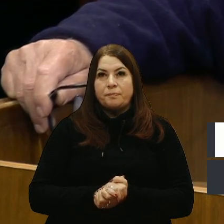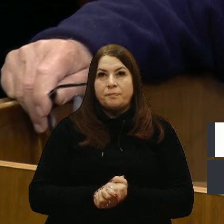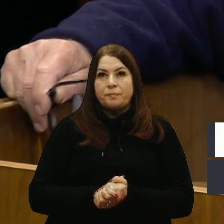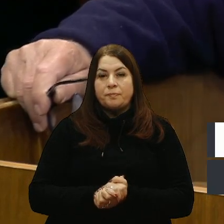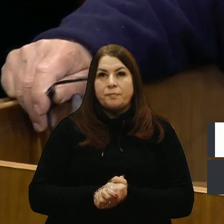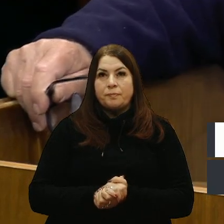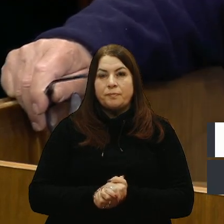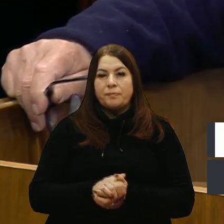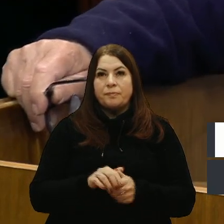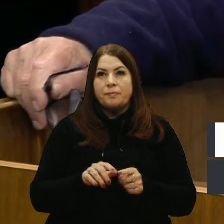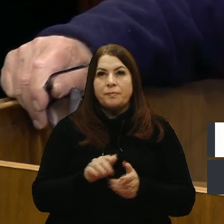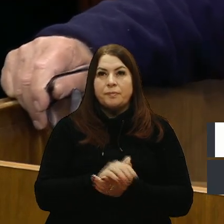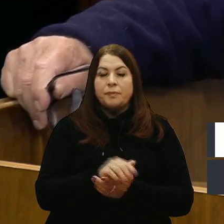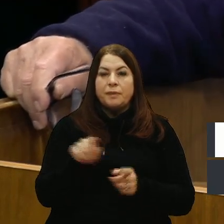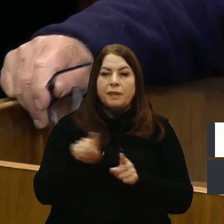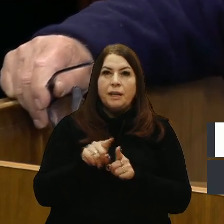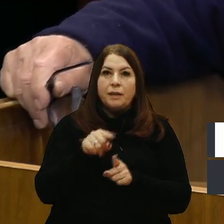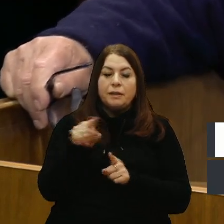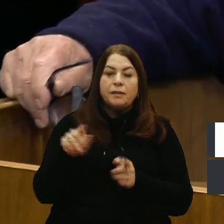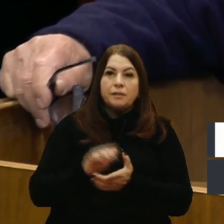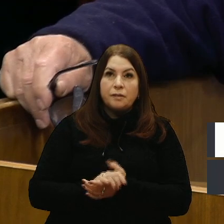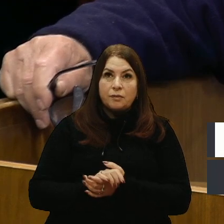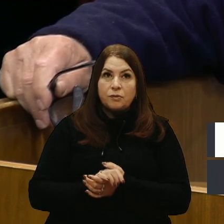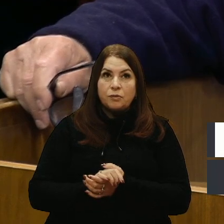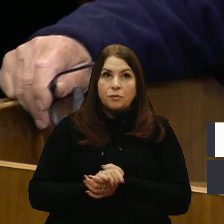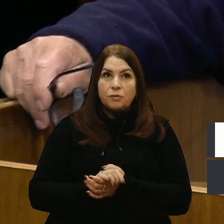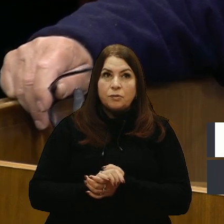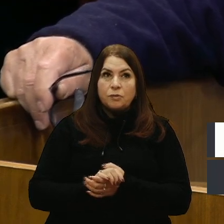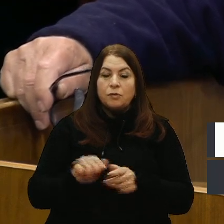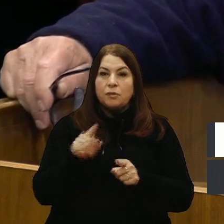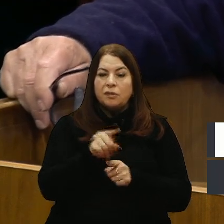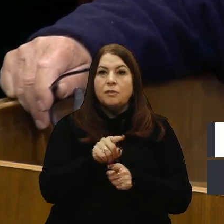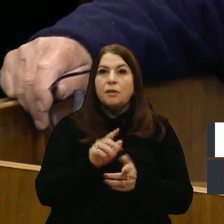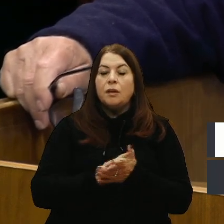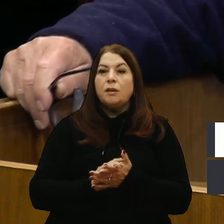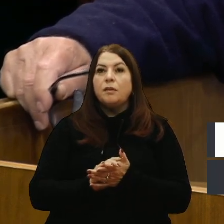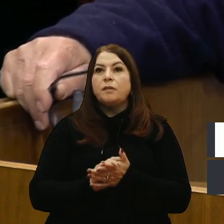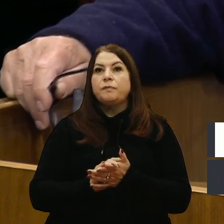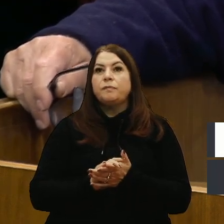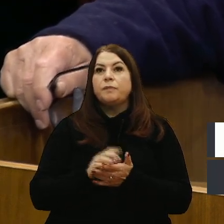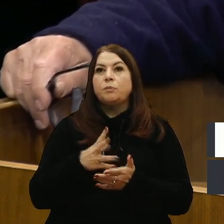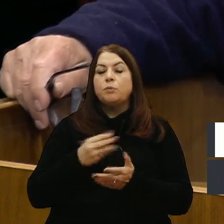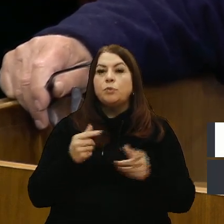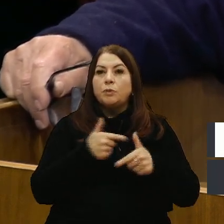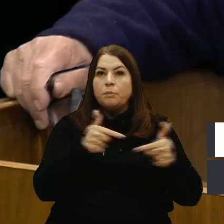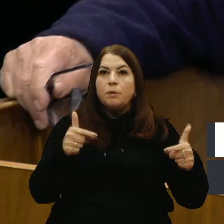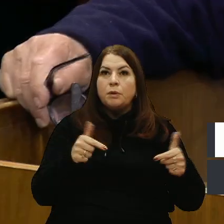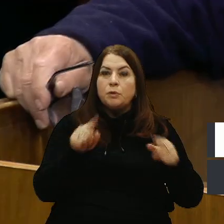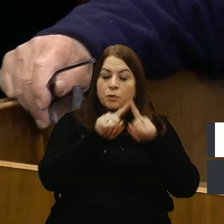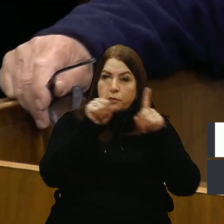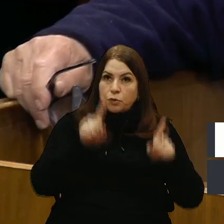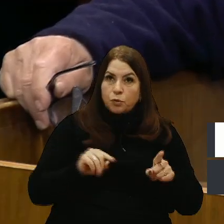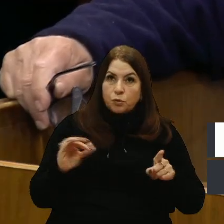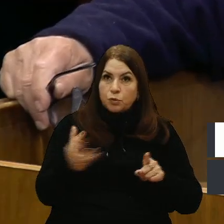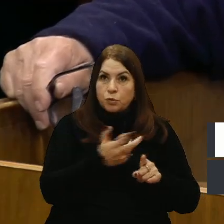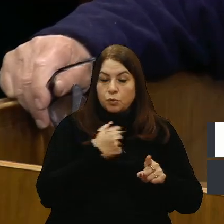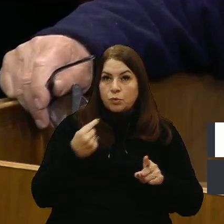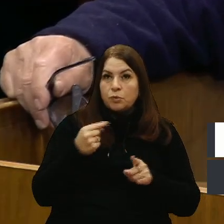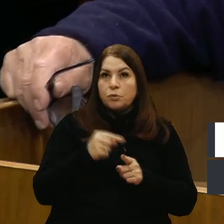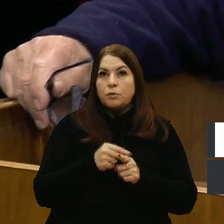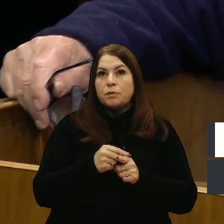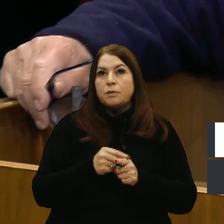porque essa certificação ao município é fruto de muito trabalho dos servidores, todos os